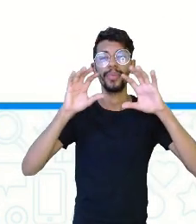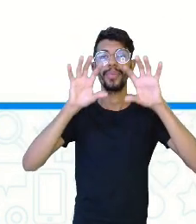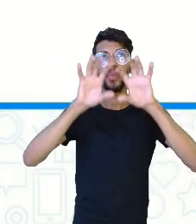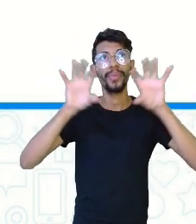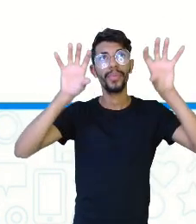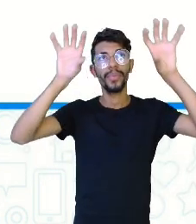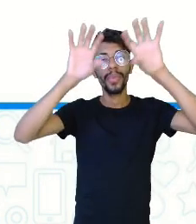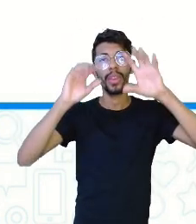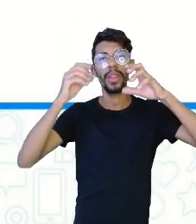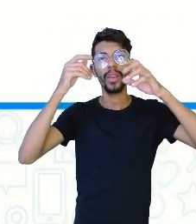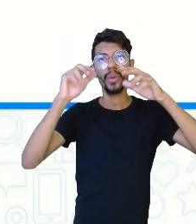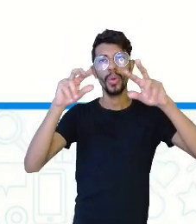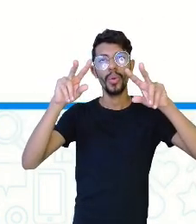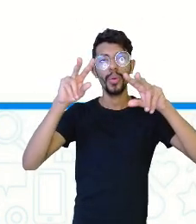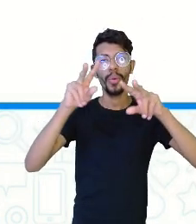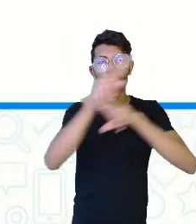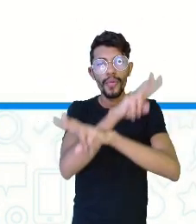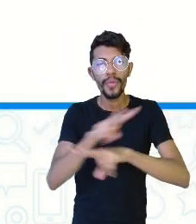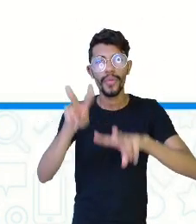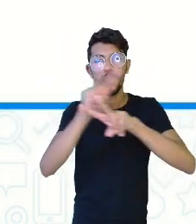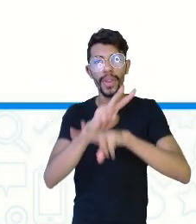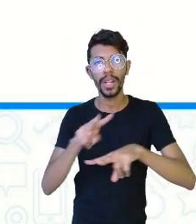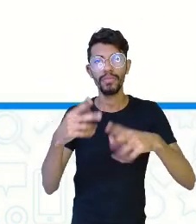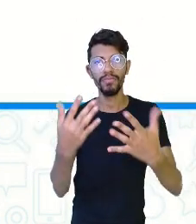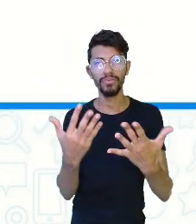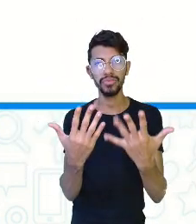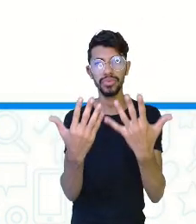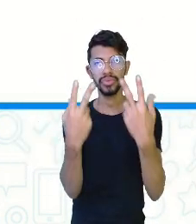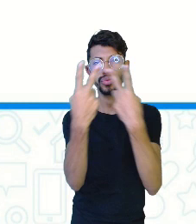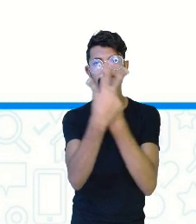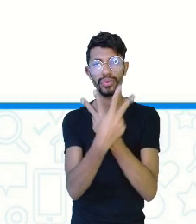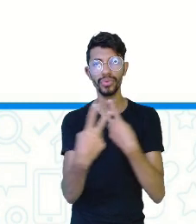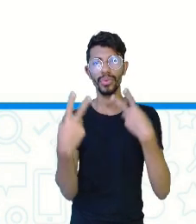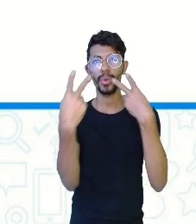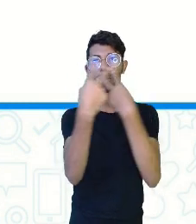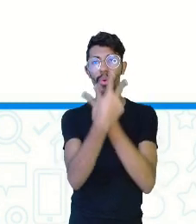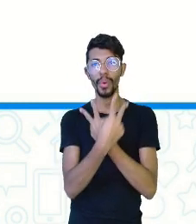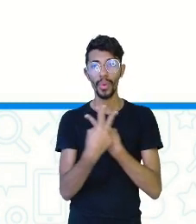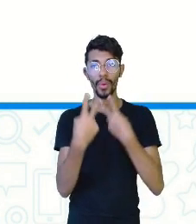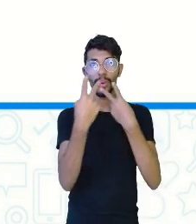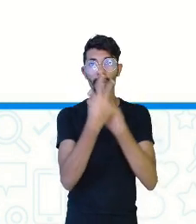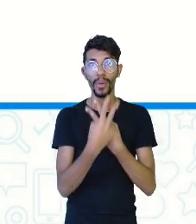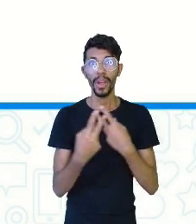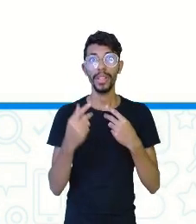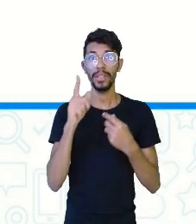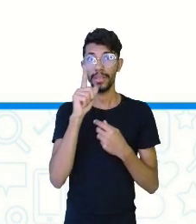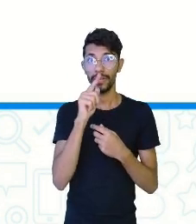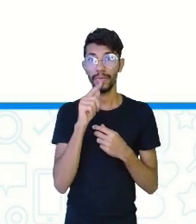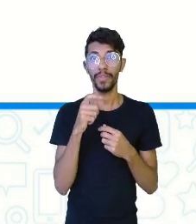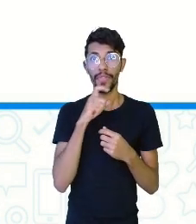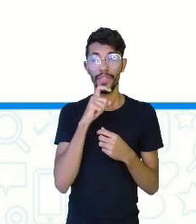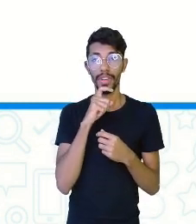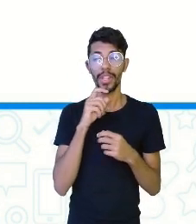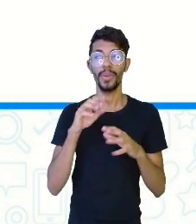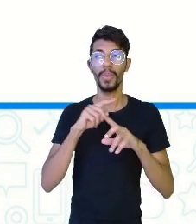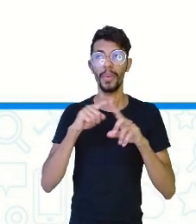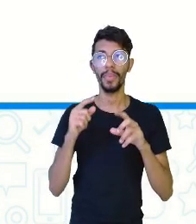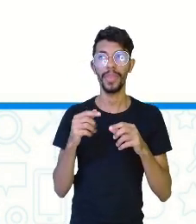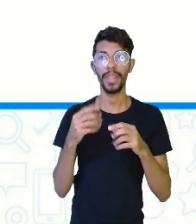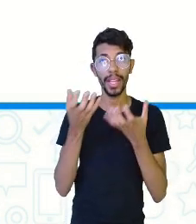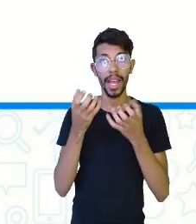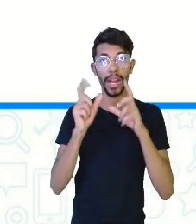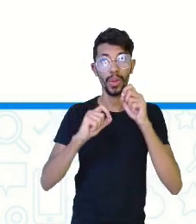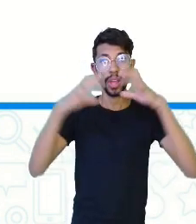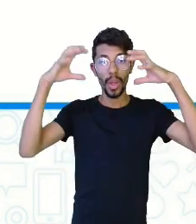estão vindo do oceano, eles estão ali frios, estão úmidos, propícios a formar as nuvens e chover. Só que quando eles